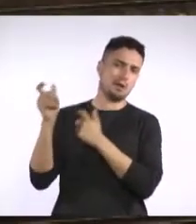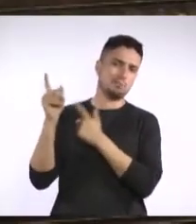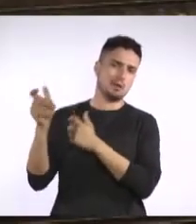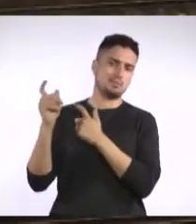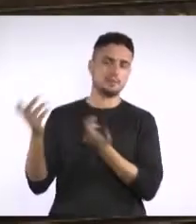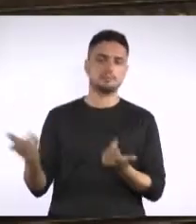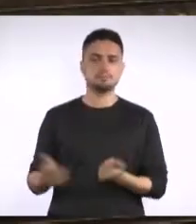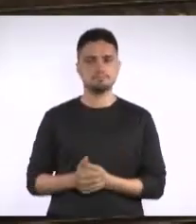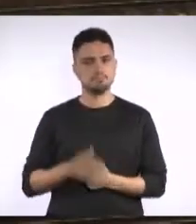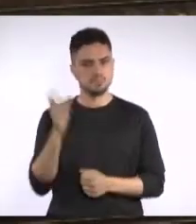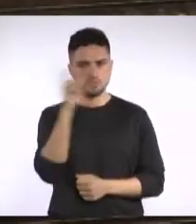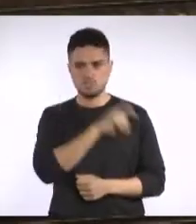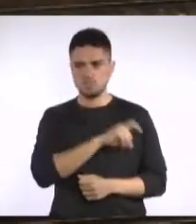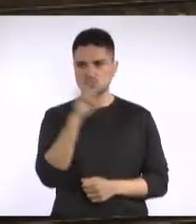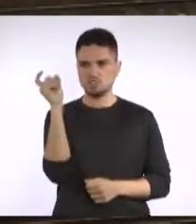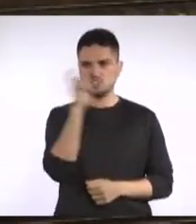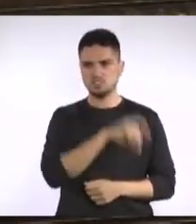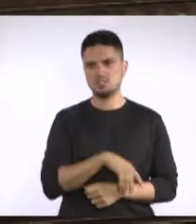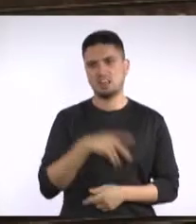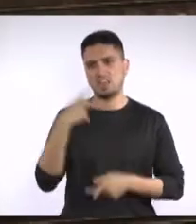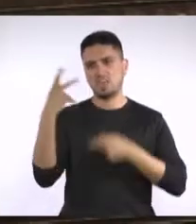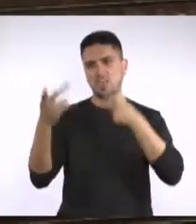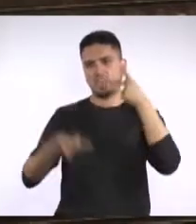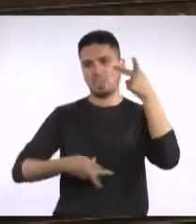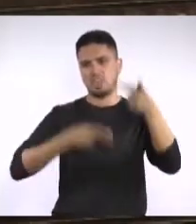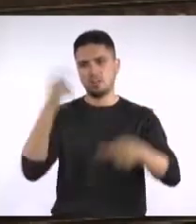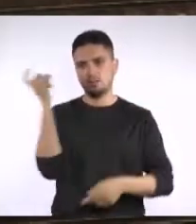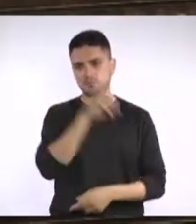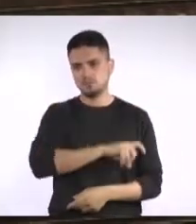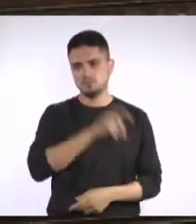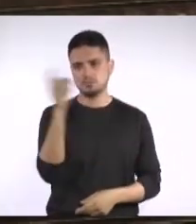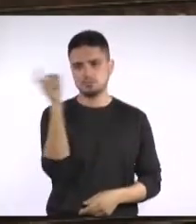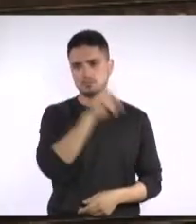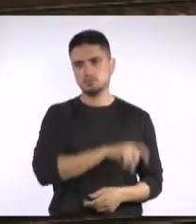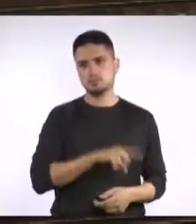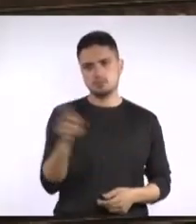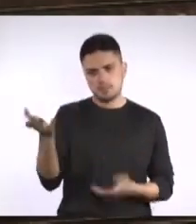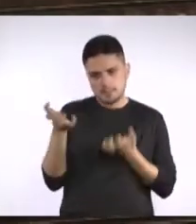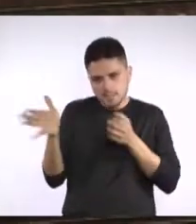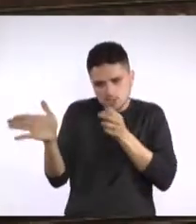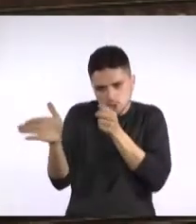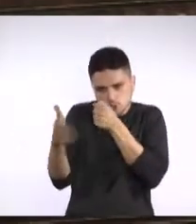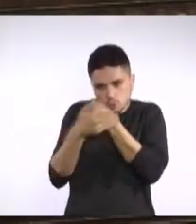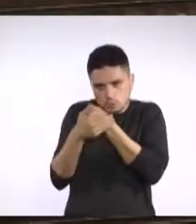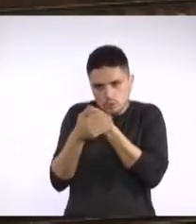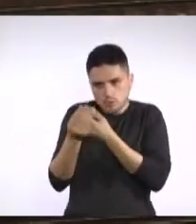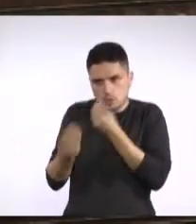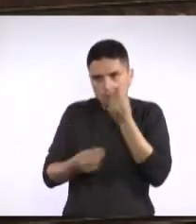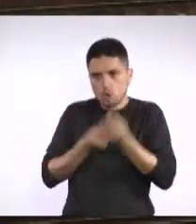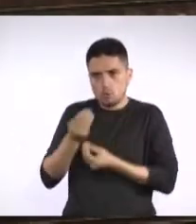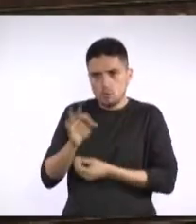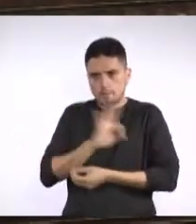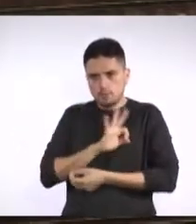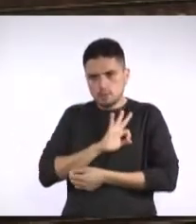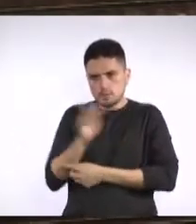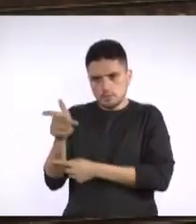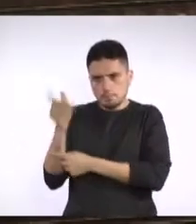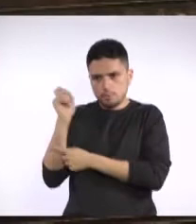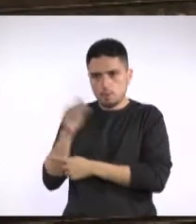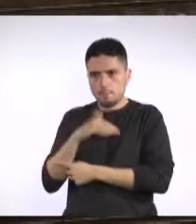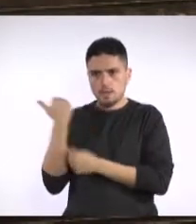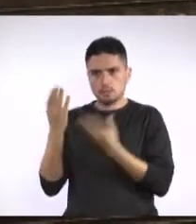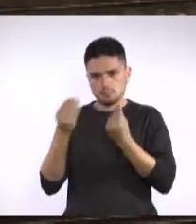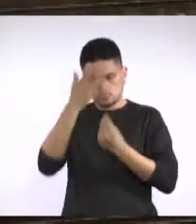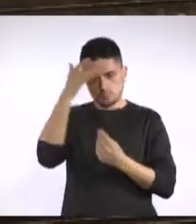falácia. Isso é uma grande mentira para encobrir o aumento da letalidade policial no estado do Rio de Janeiro. E